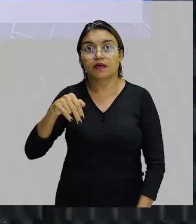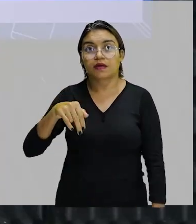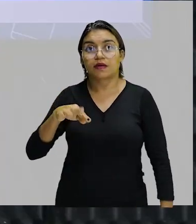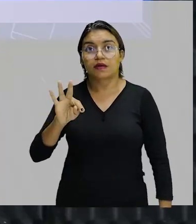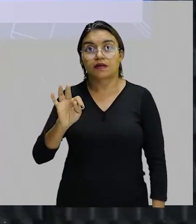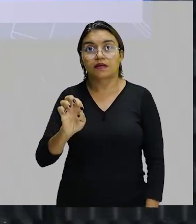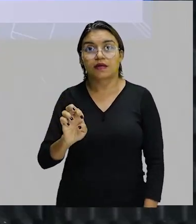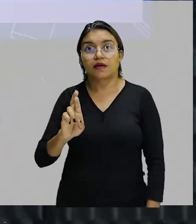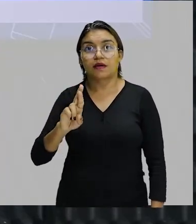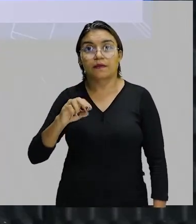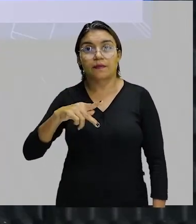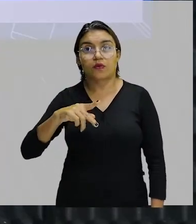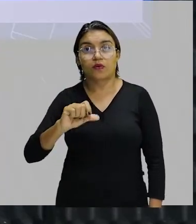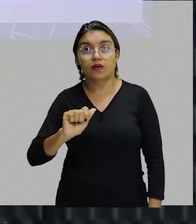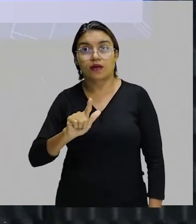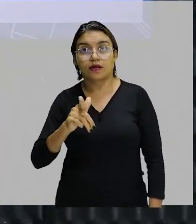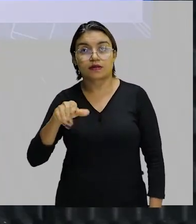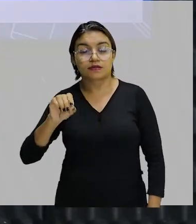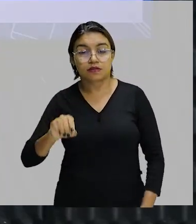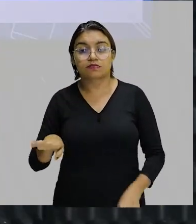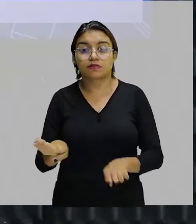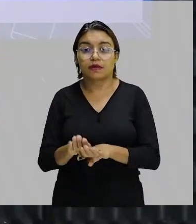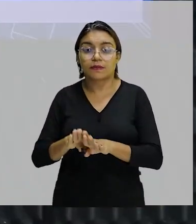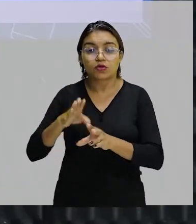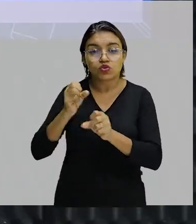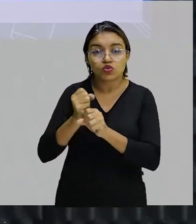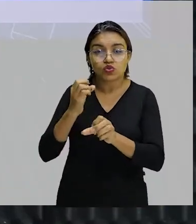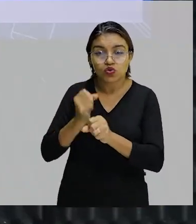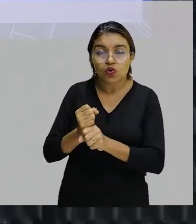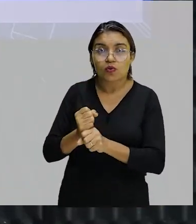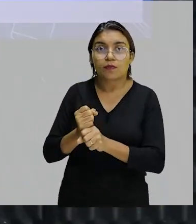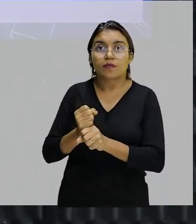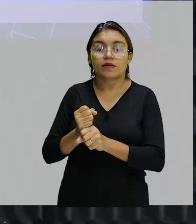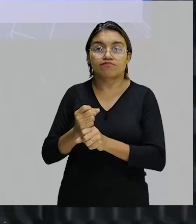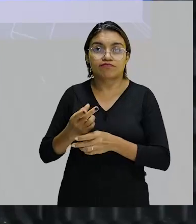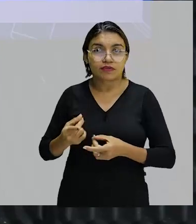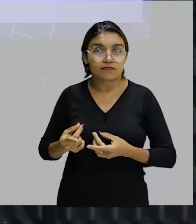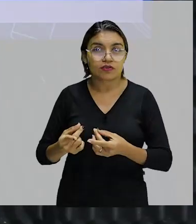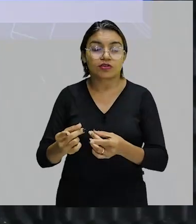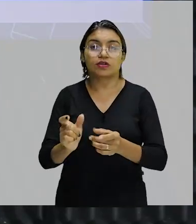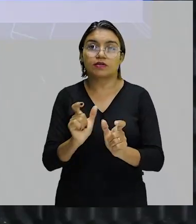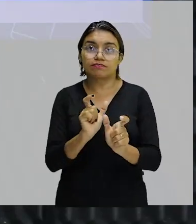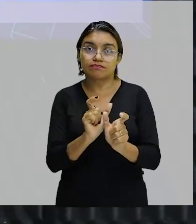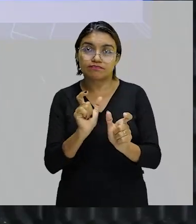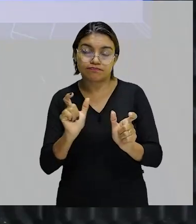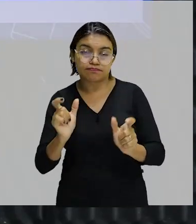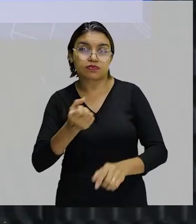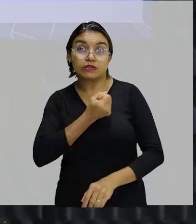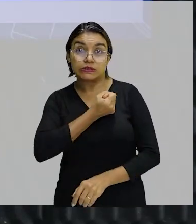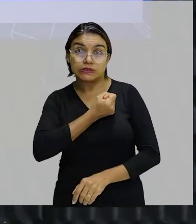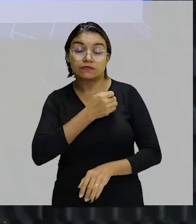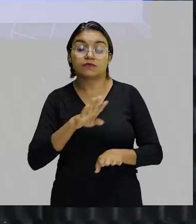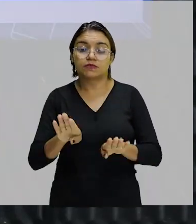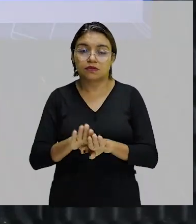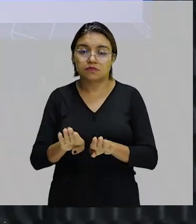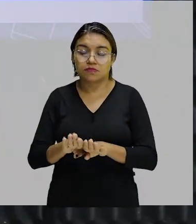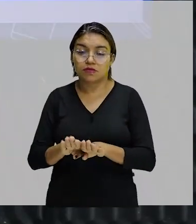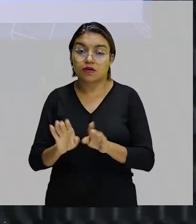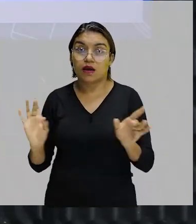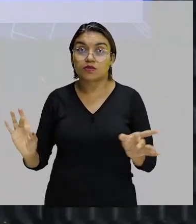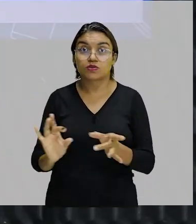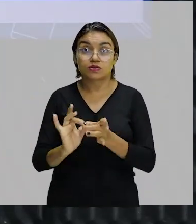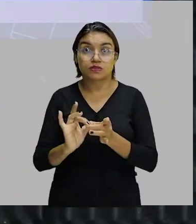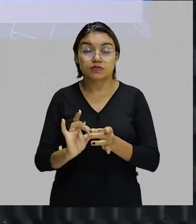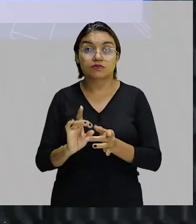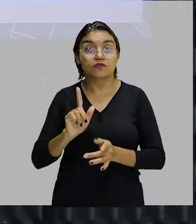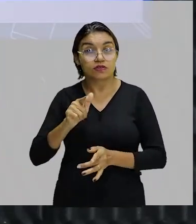geométrica, soma finita de termos, soma infinita de termos, veja, é muita coisa, é muita informação aí associada a PG que já está à